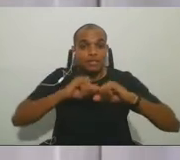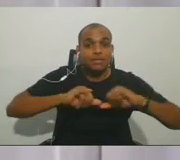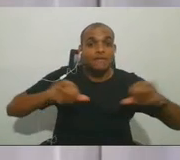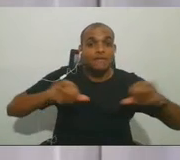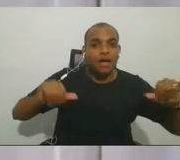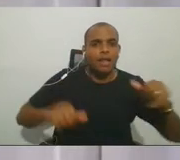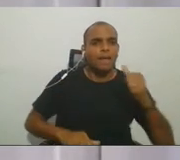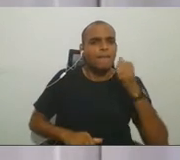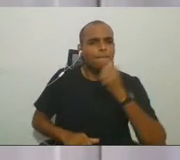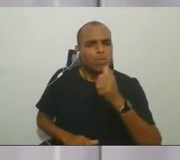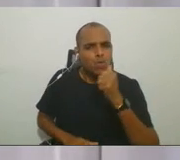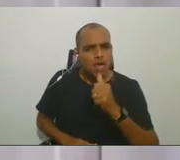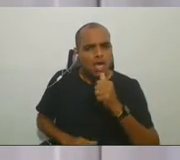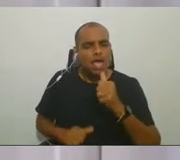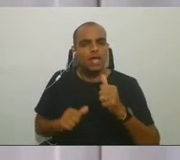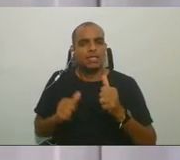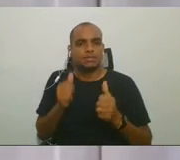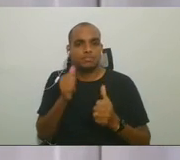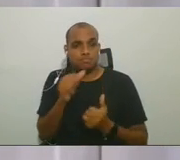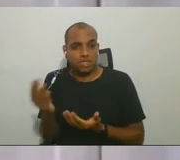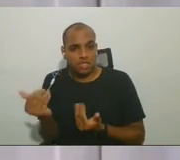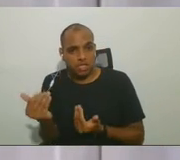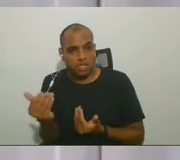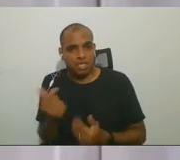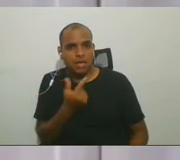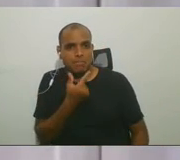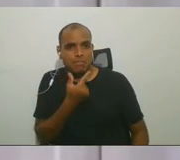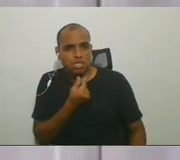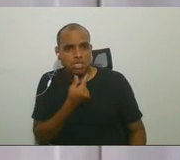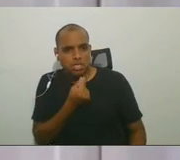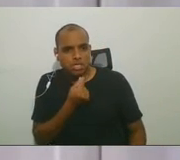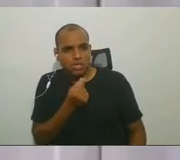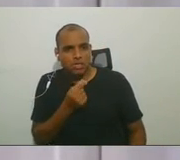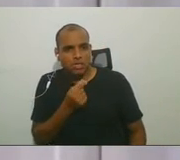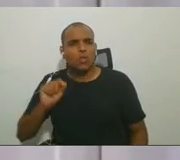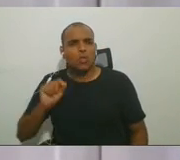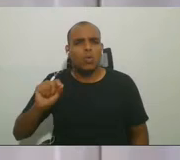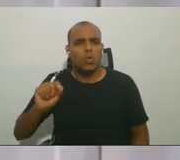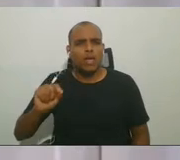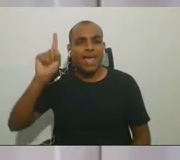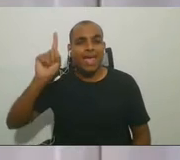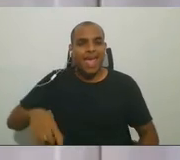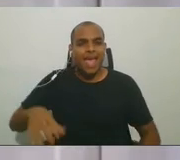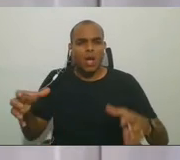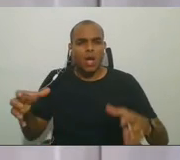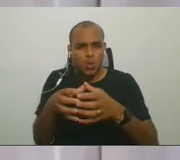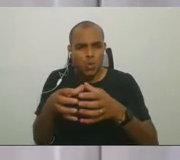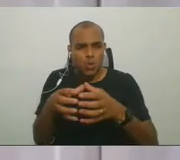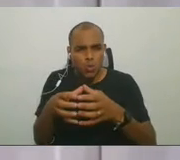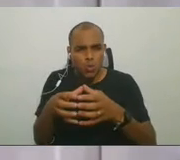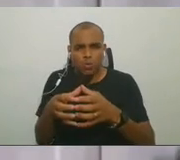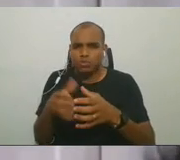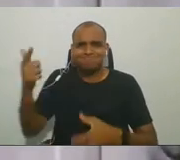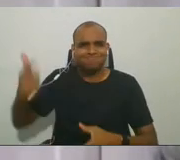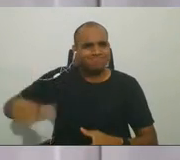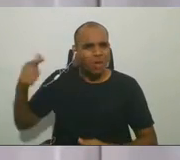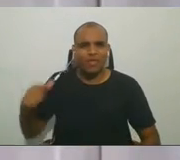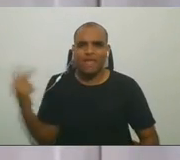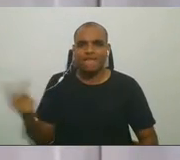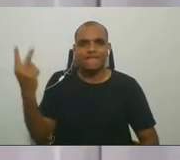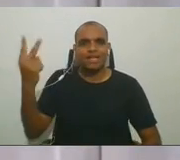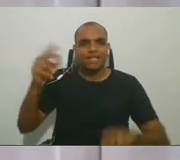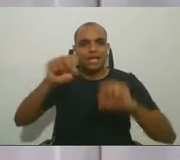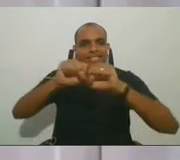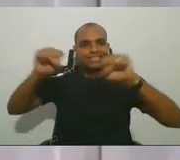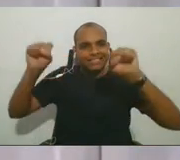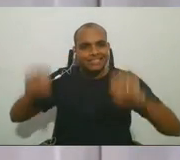meninas e meninos são um dos grupos que menos se beneficia do sistema